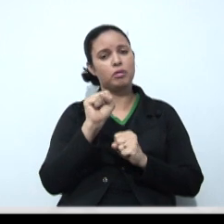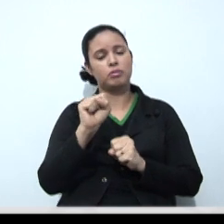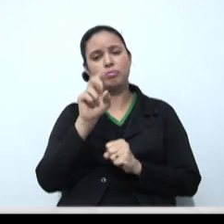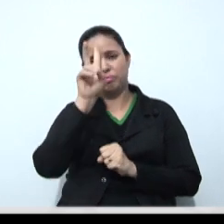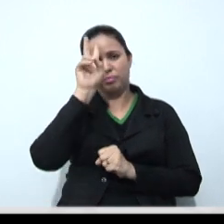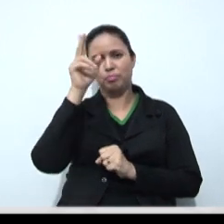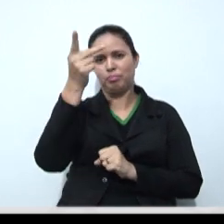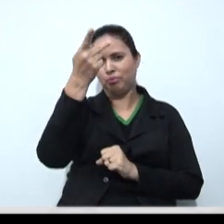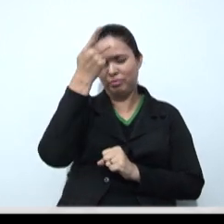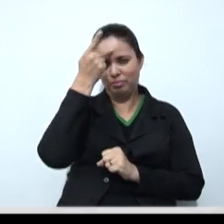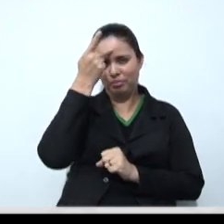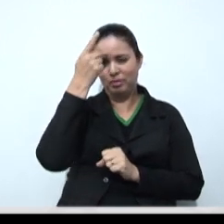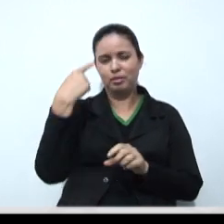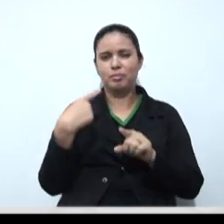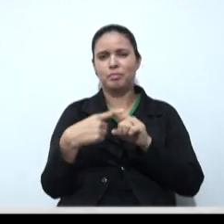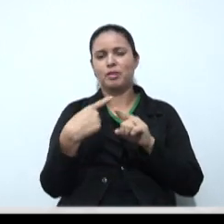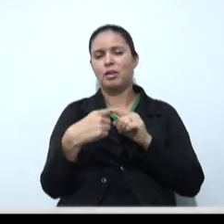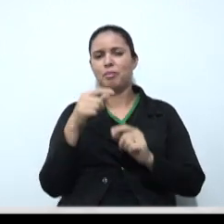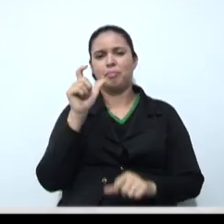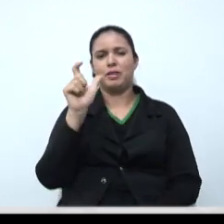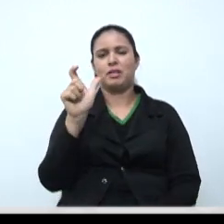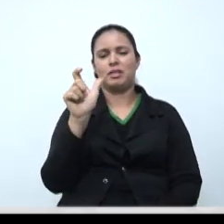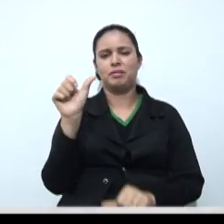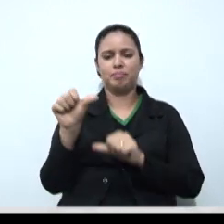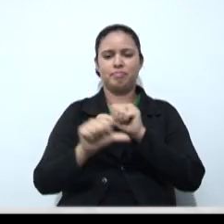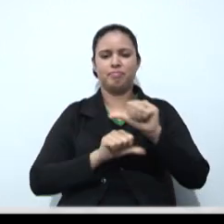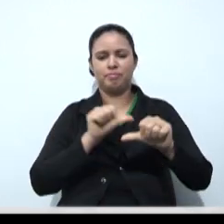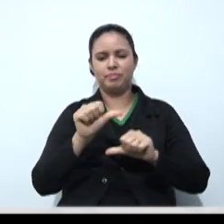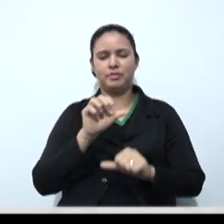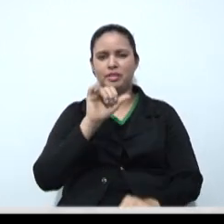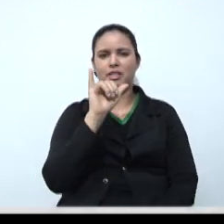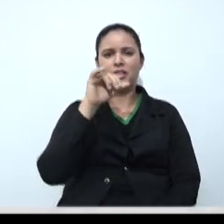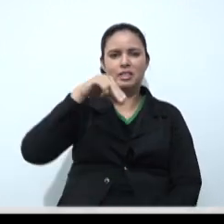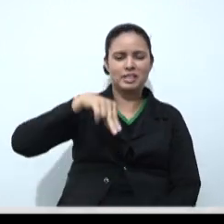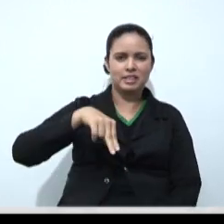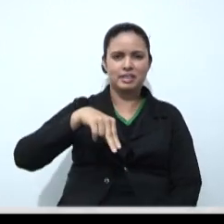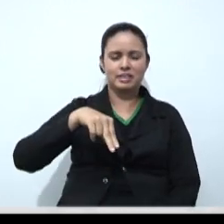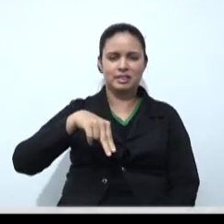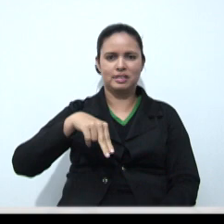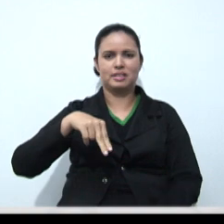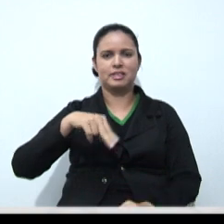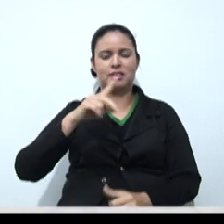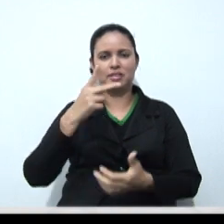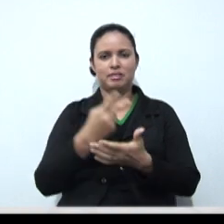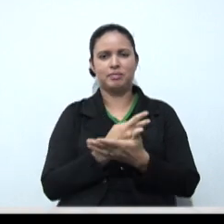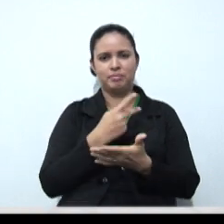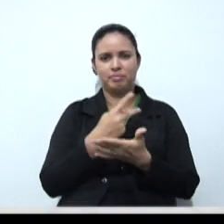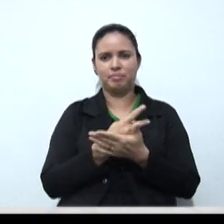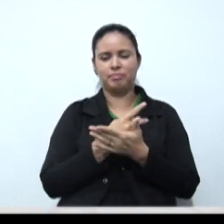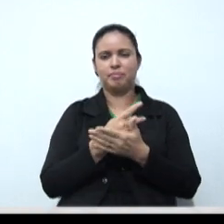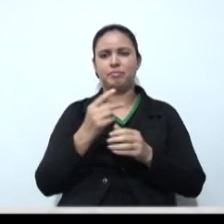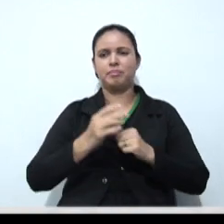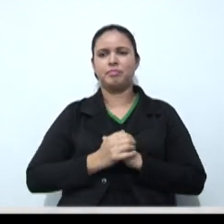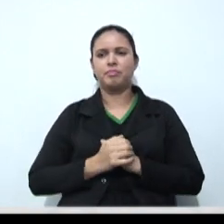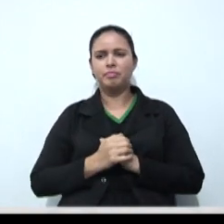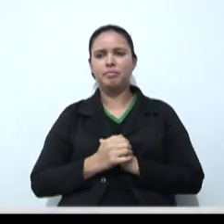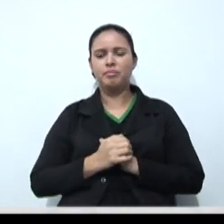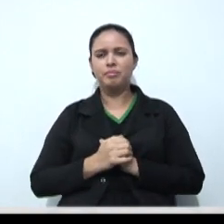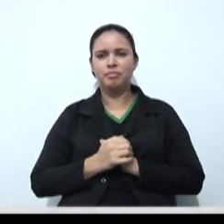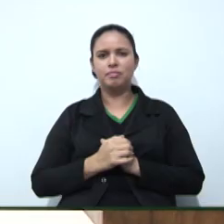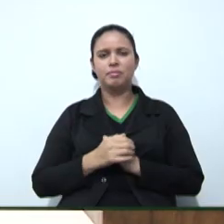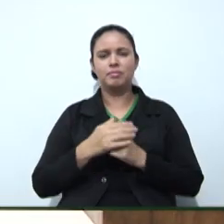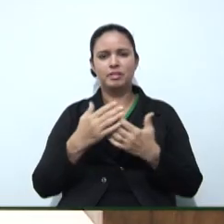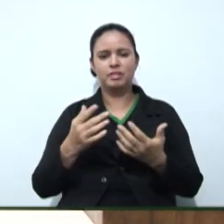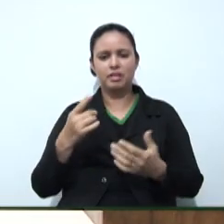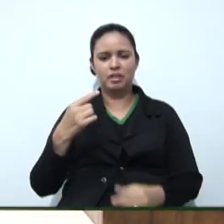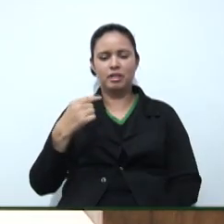enganado simplesmente por esse prefixo IN aqui que deixou a questão errada. Professor, Diga aí. A